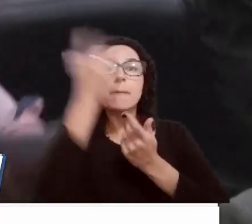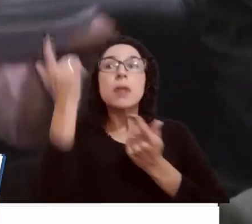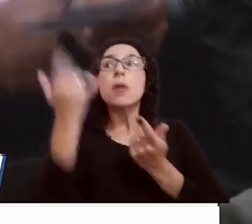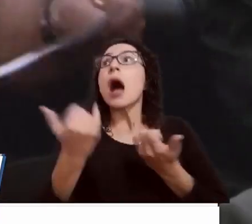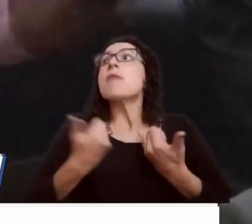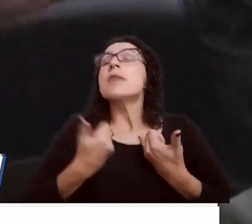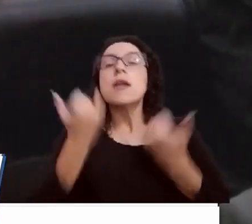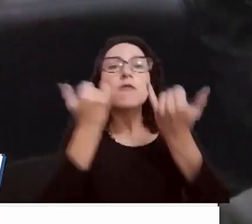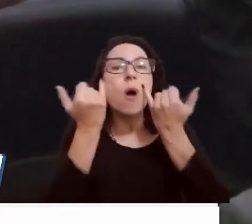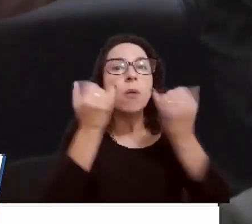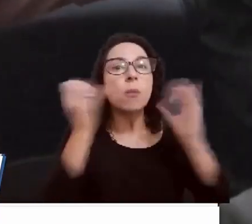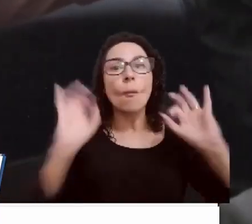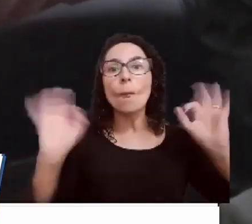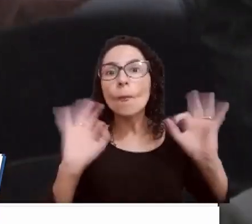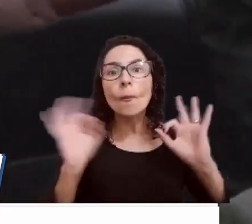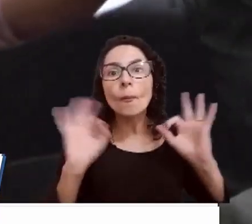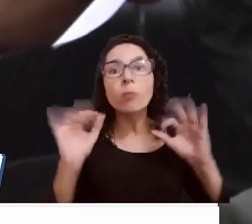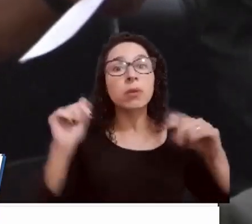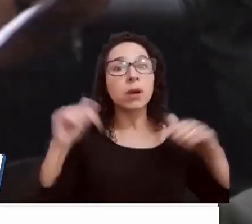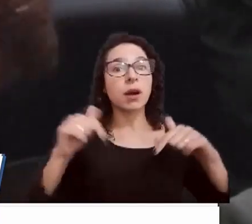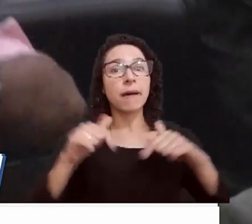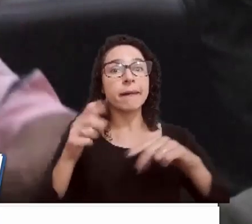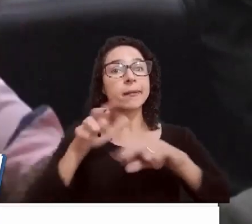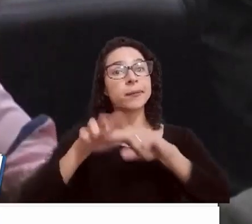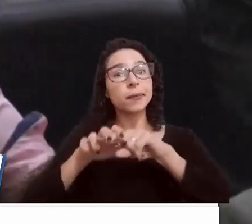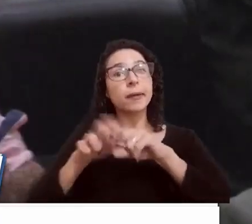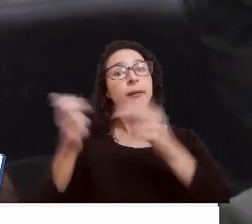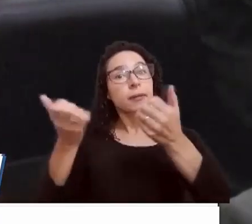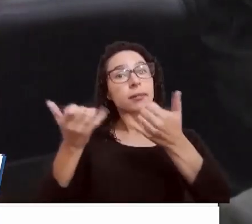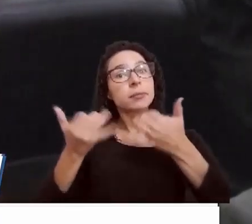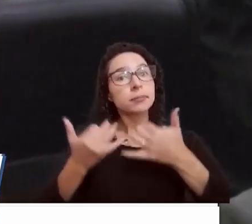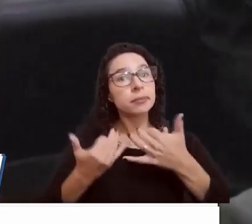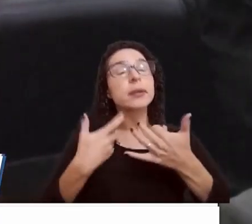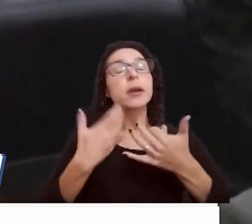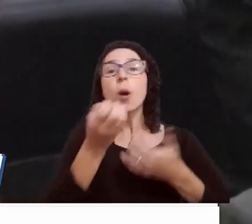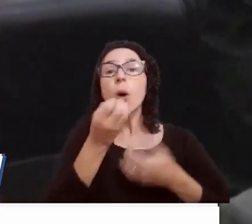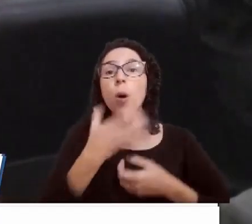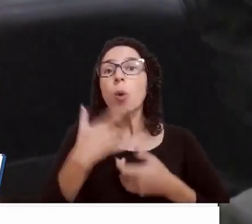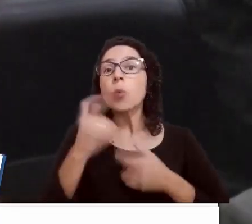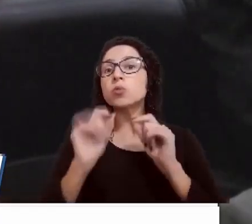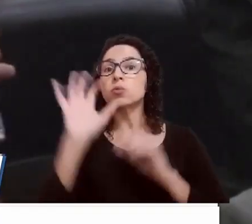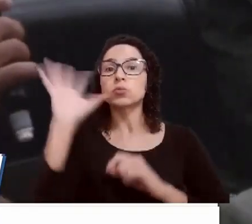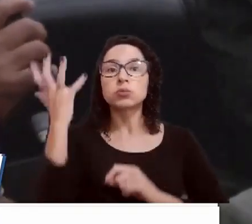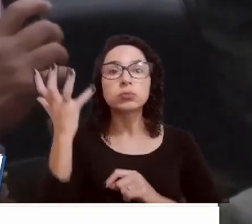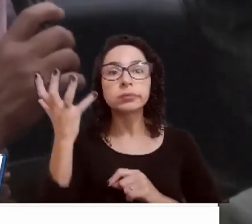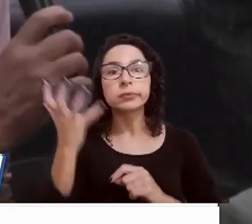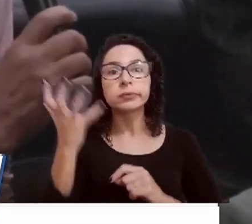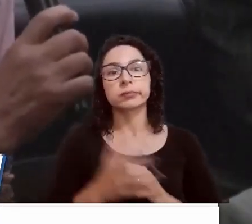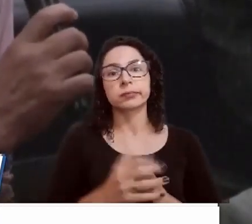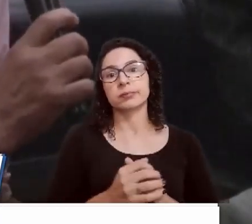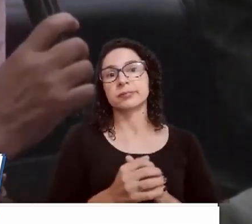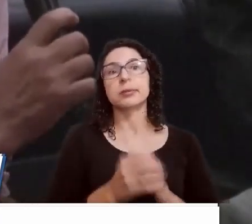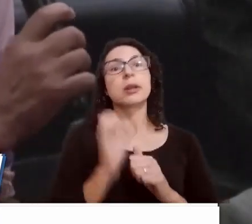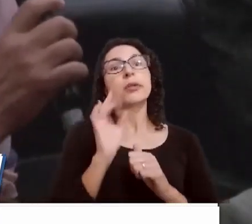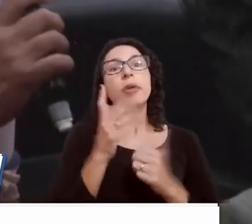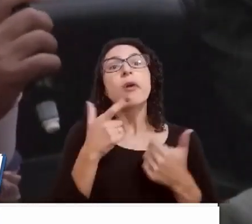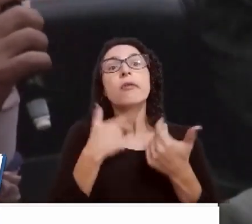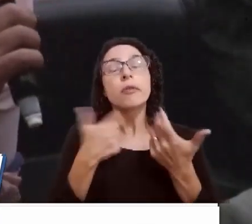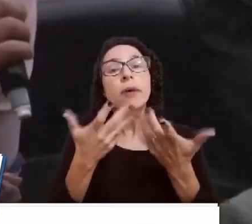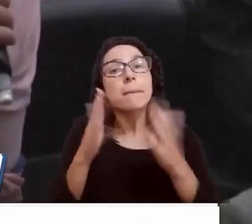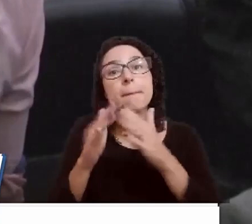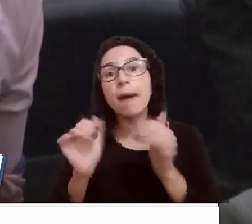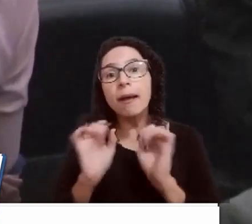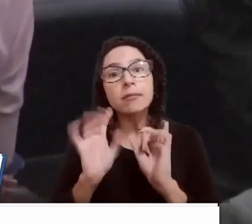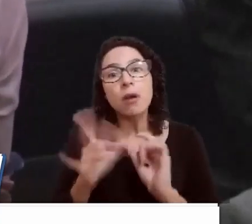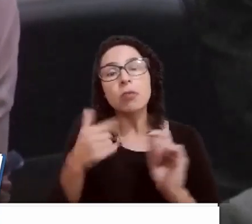situação. Aqui, senta aqui na mesa, vem contar para nós o que está acontecendo. É apenas isso que a gente pede. Nós representamos o